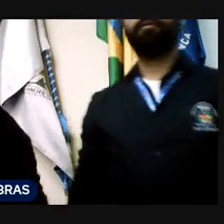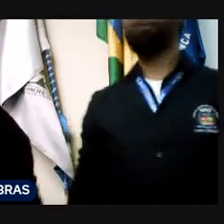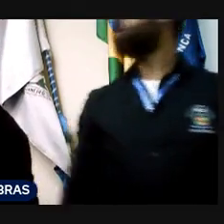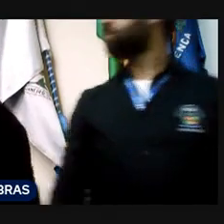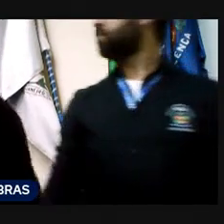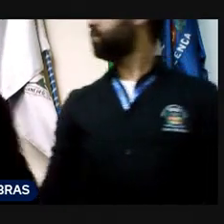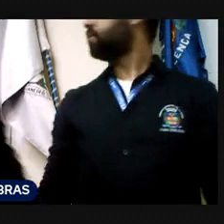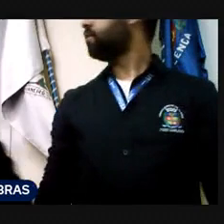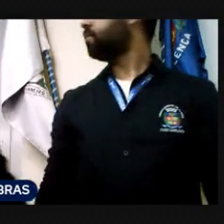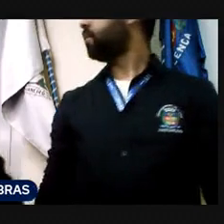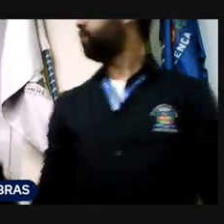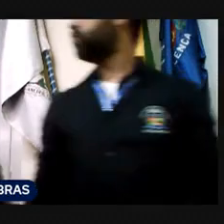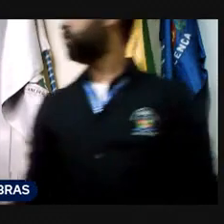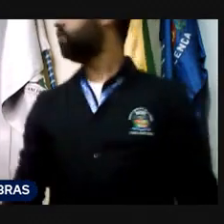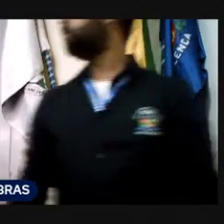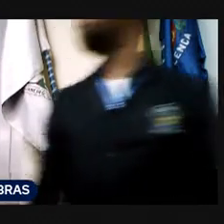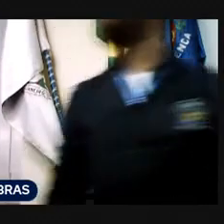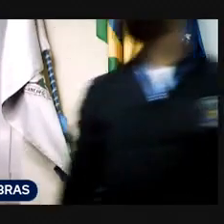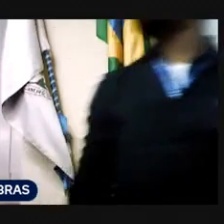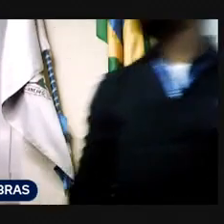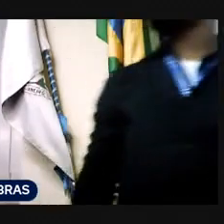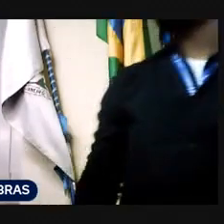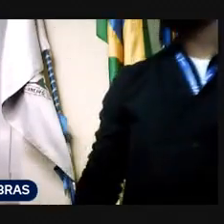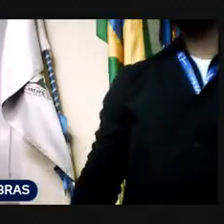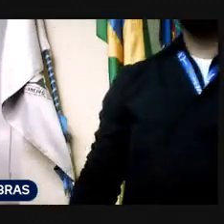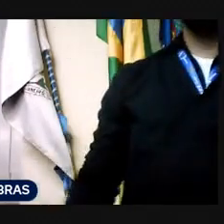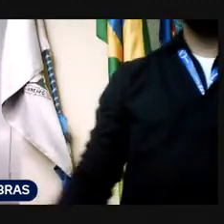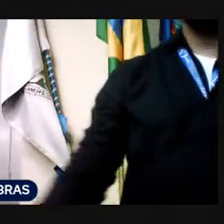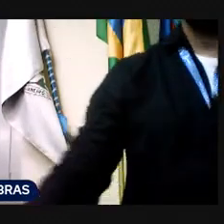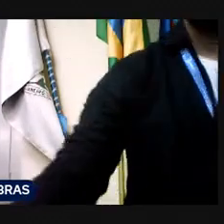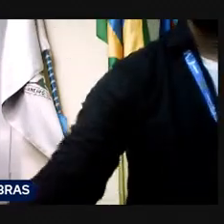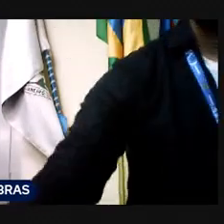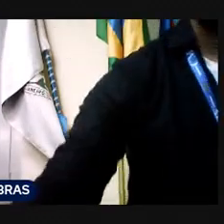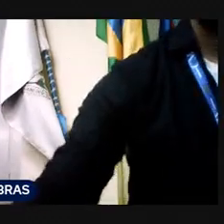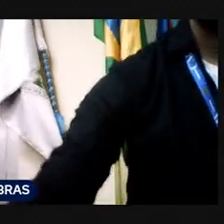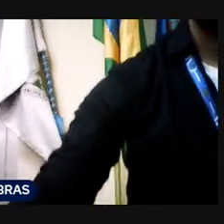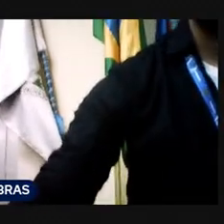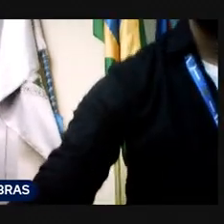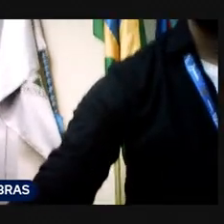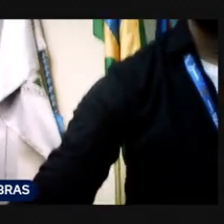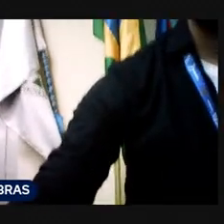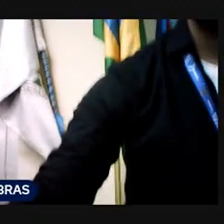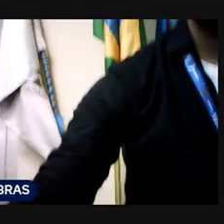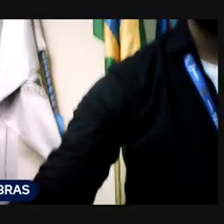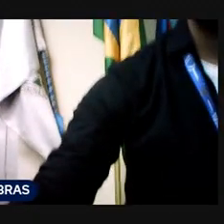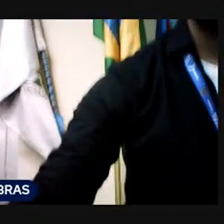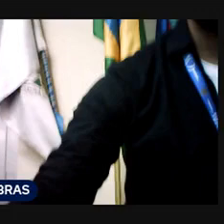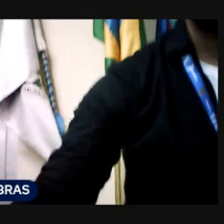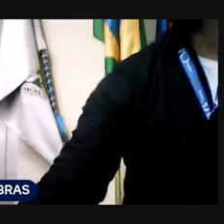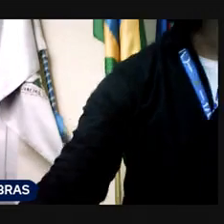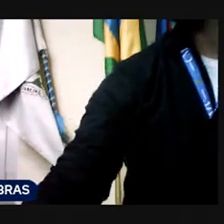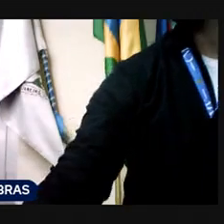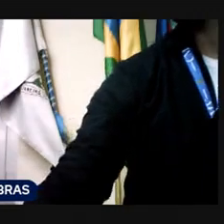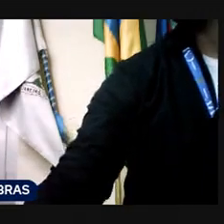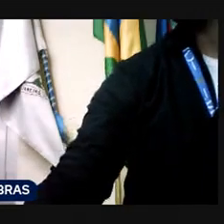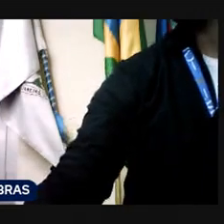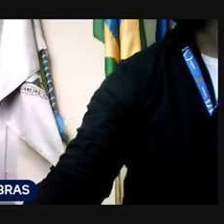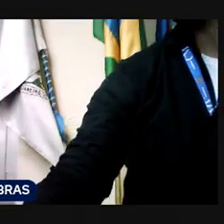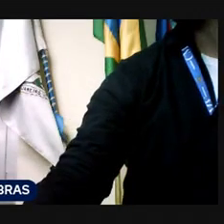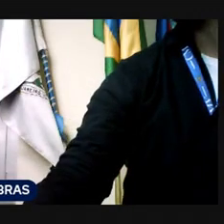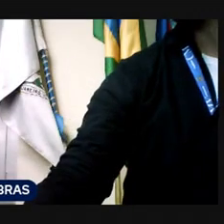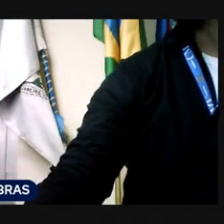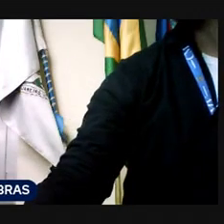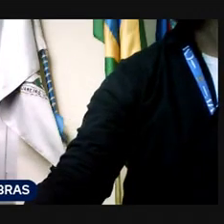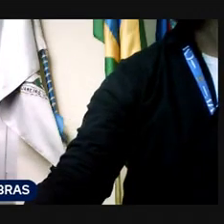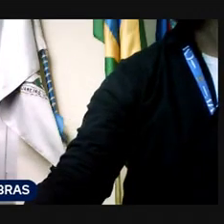sim, só que eu quero agradecer especialmente a senhorita Kerli, é a senhora que me atendeu, né? Eu não posso dizer, não